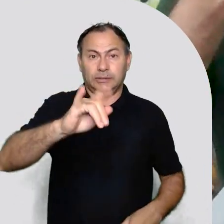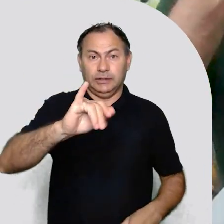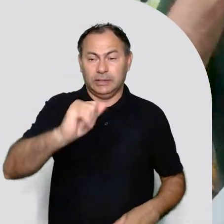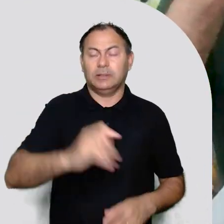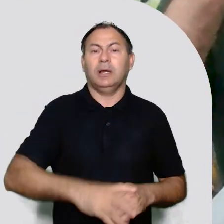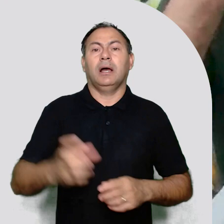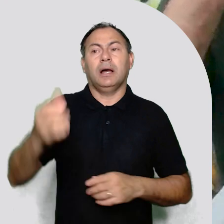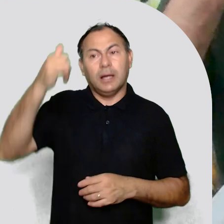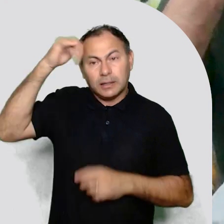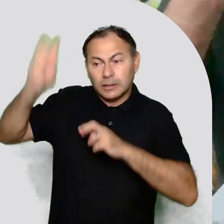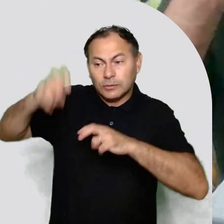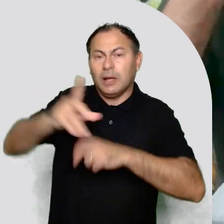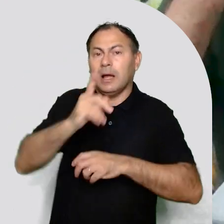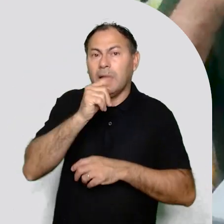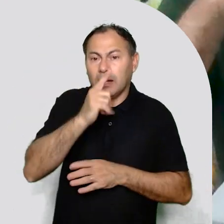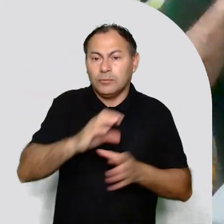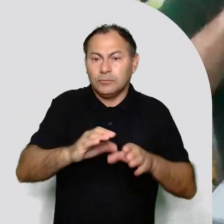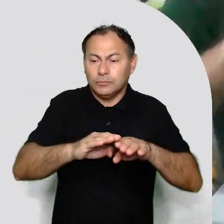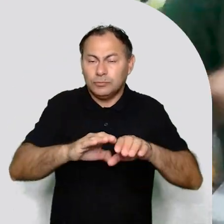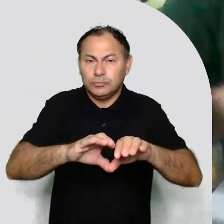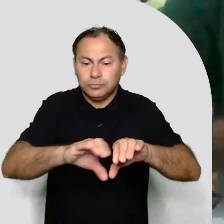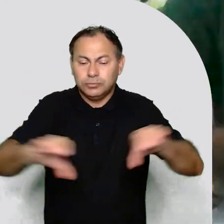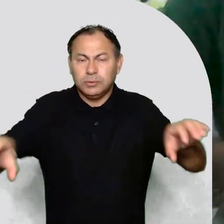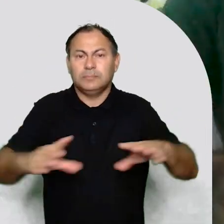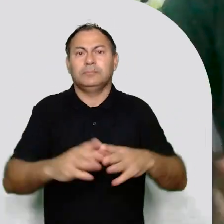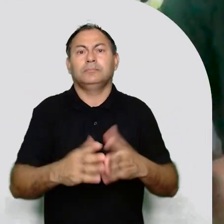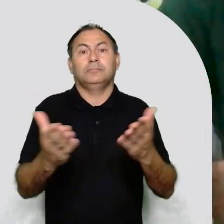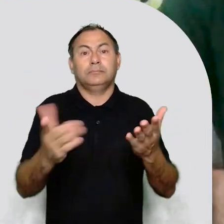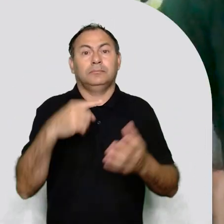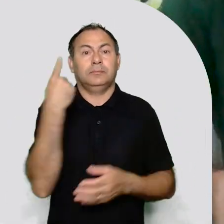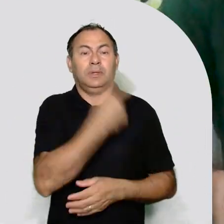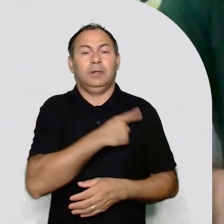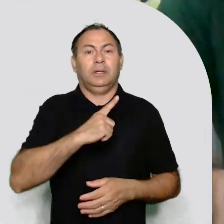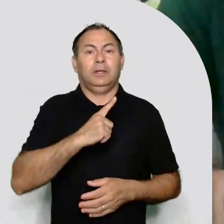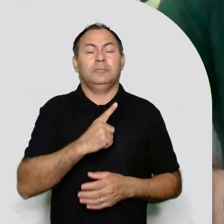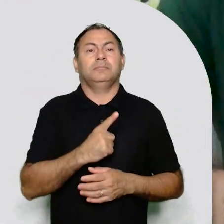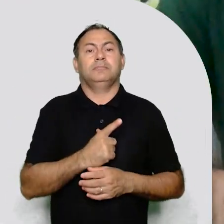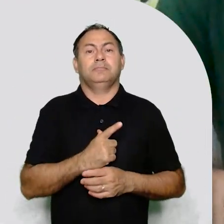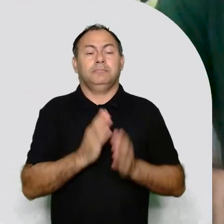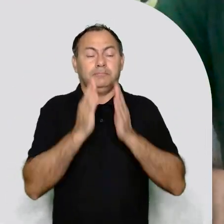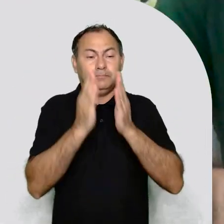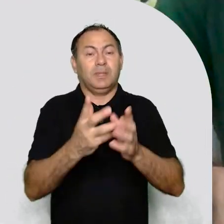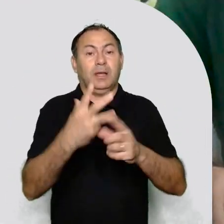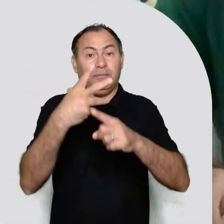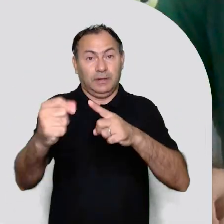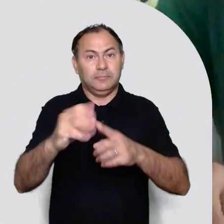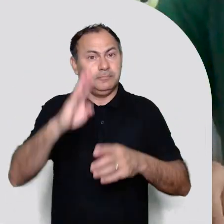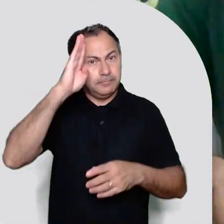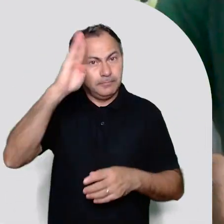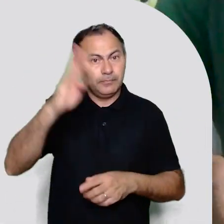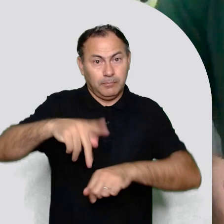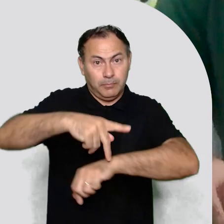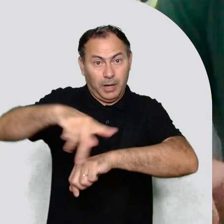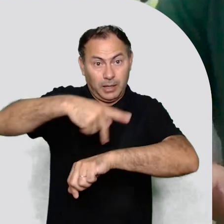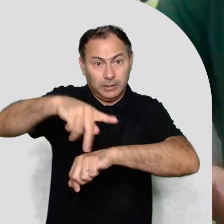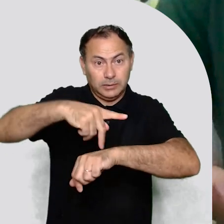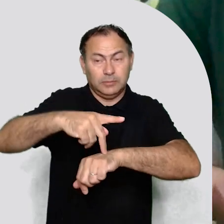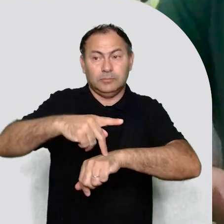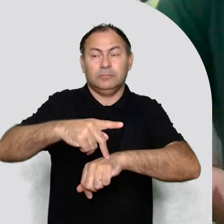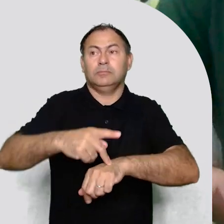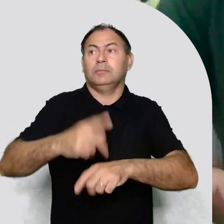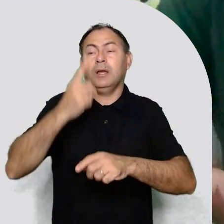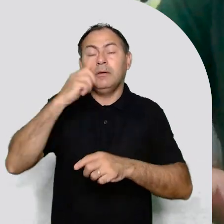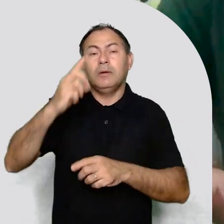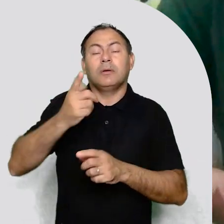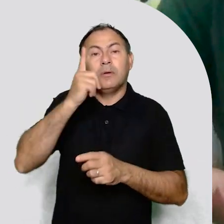a agricultura, a água, o saneamento, tá? Então, a gente tem muitas barreiras para vencer, e principalmente os países subdesenvolvidos,